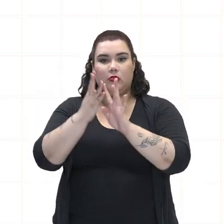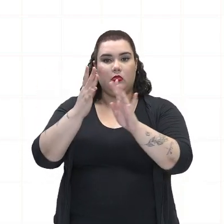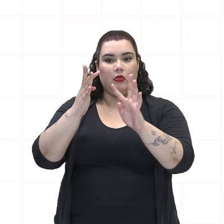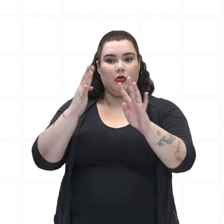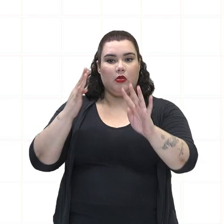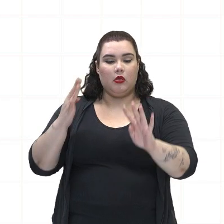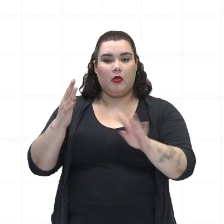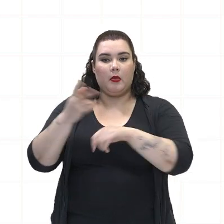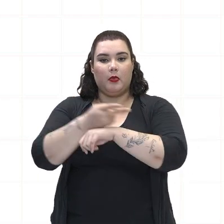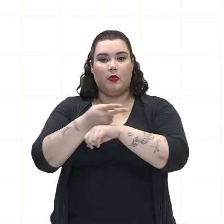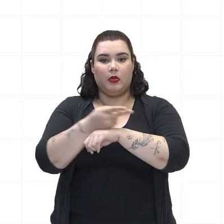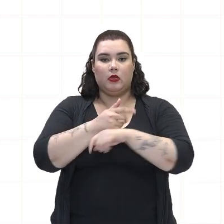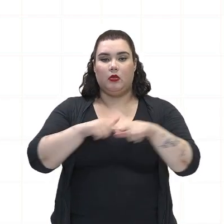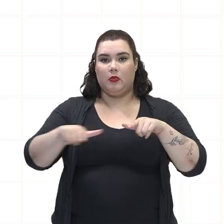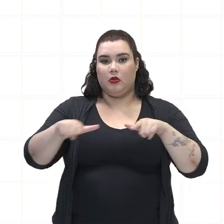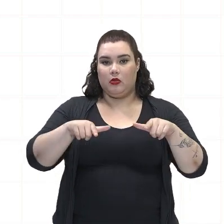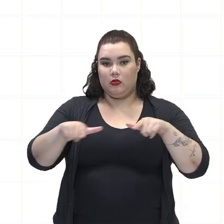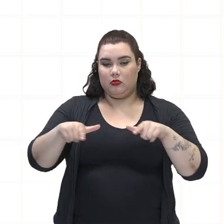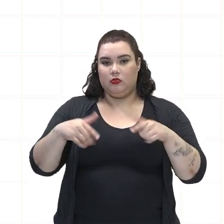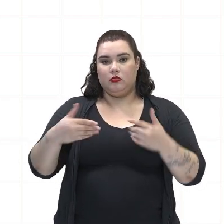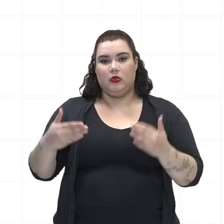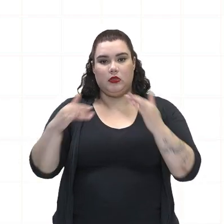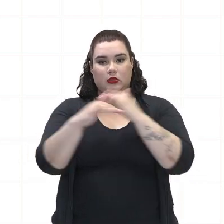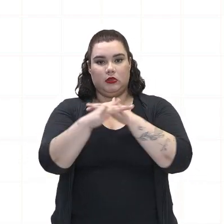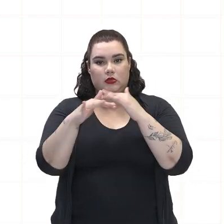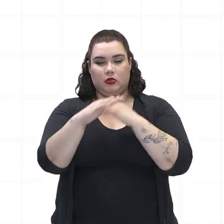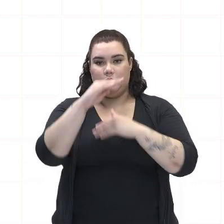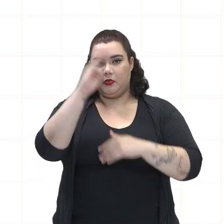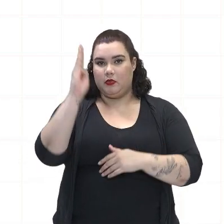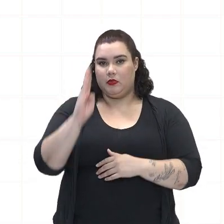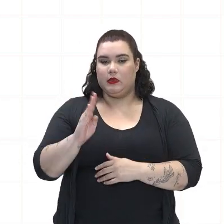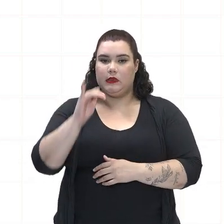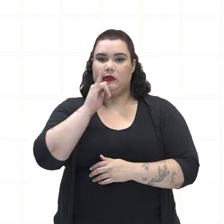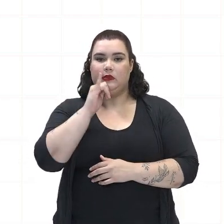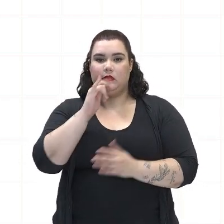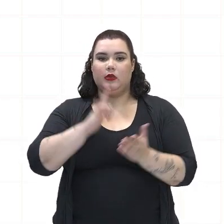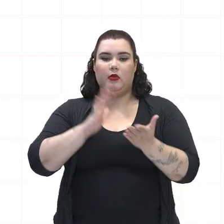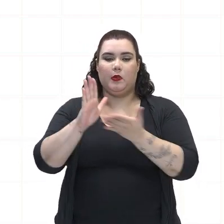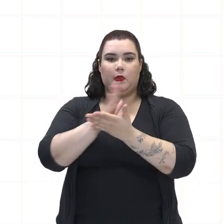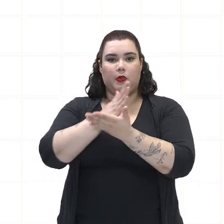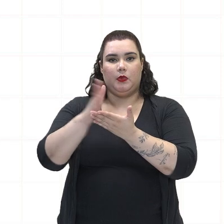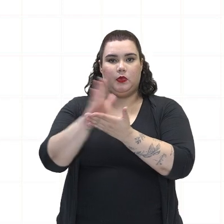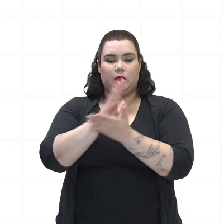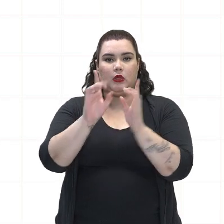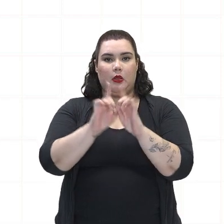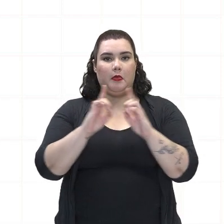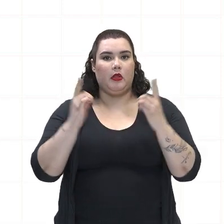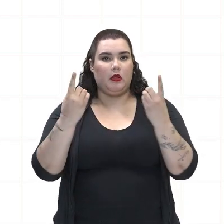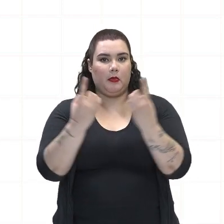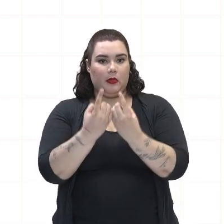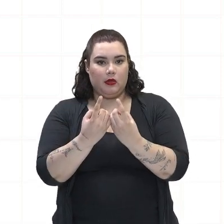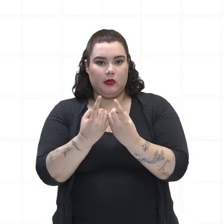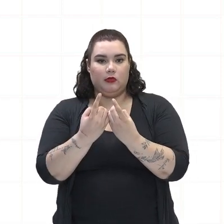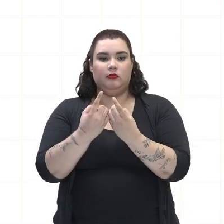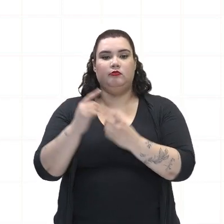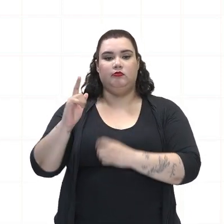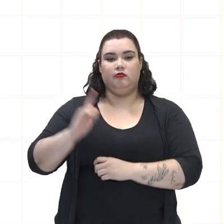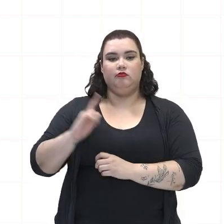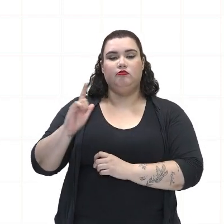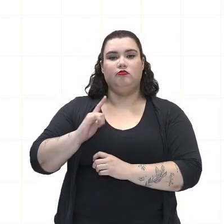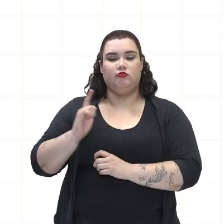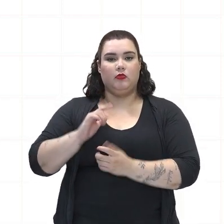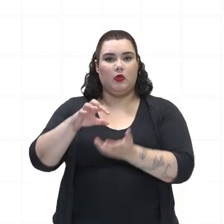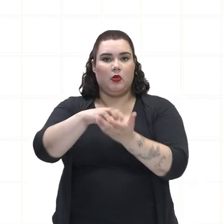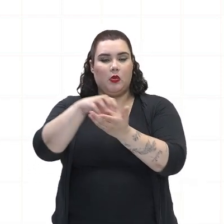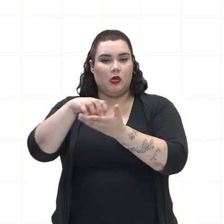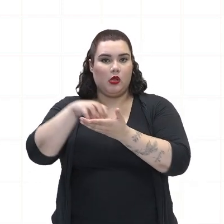para procurar emprego, né? Nas cidades brasileiras, por exemplo, existem alguns departamentos ali, né, alguns setores